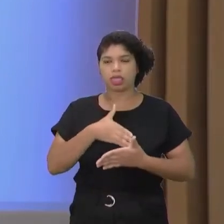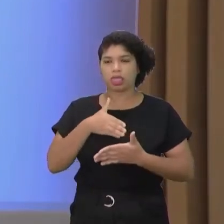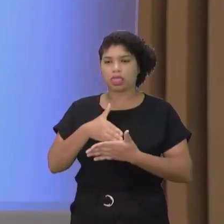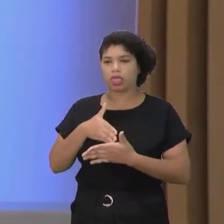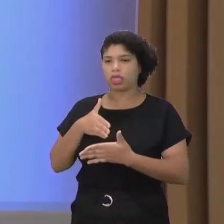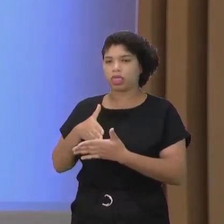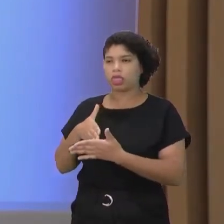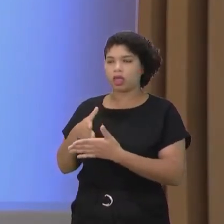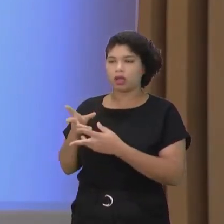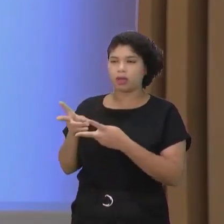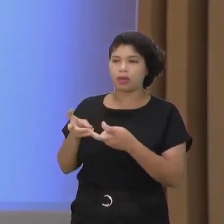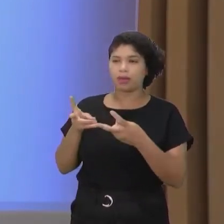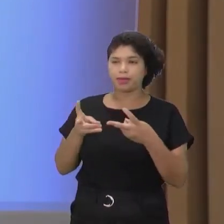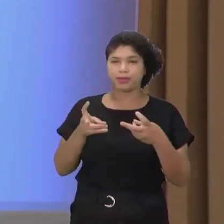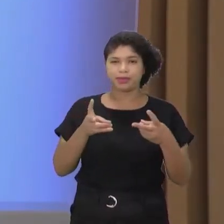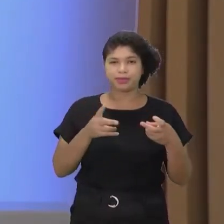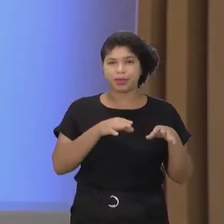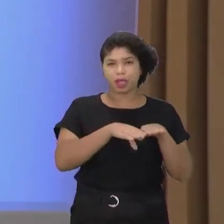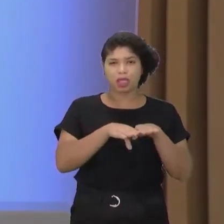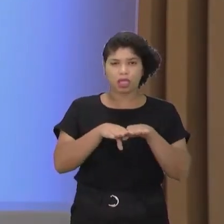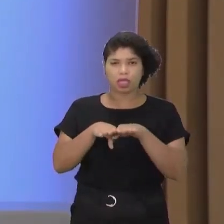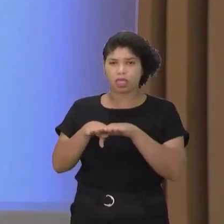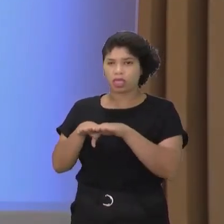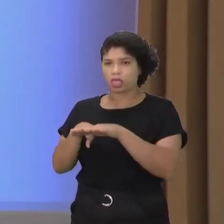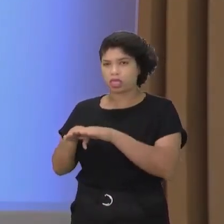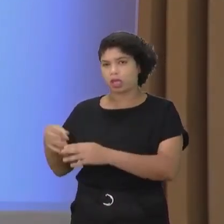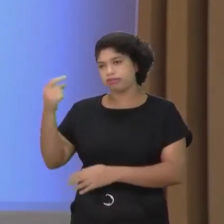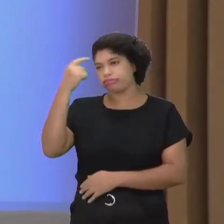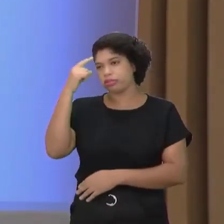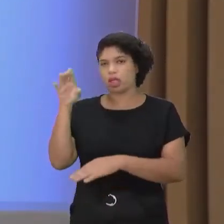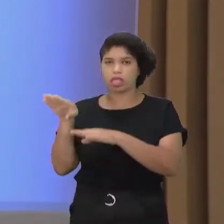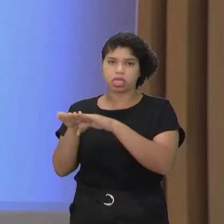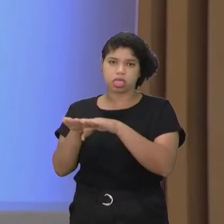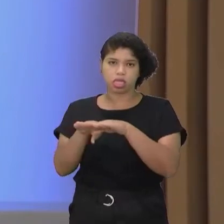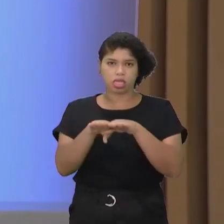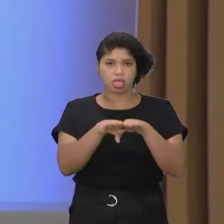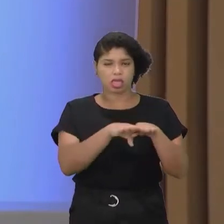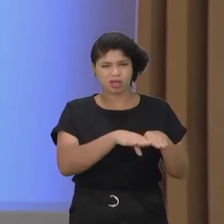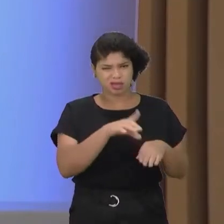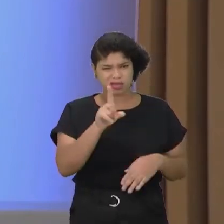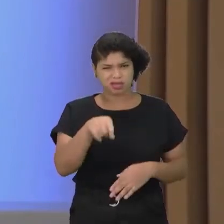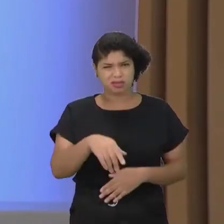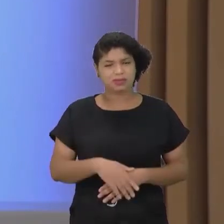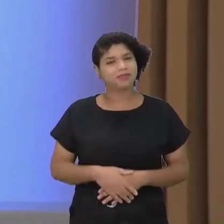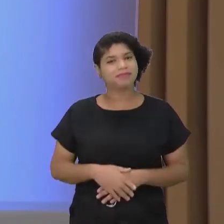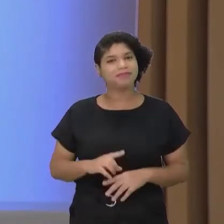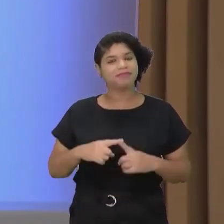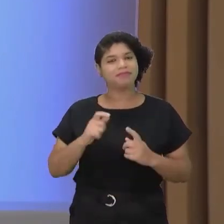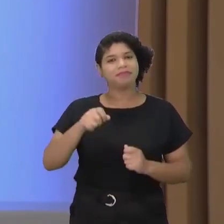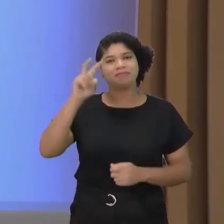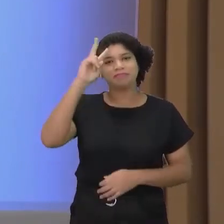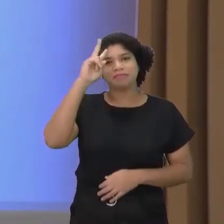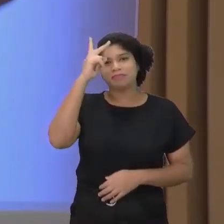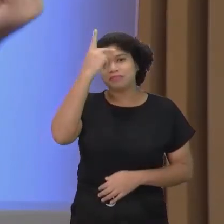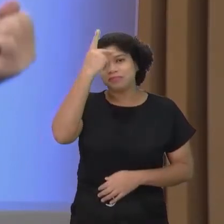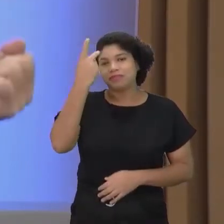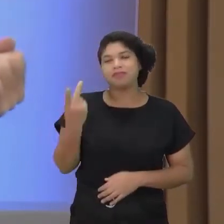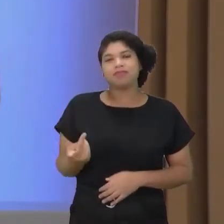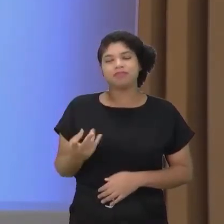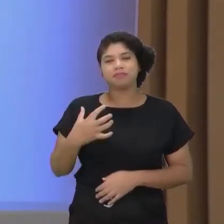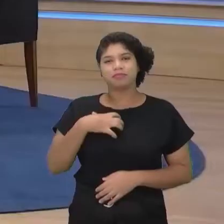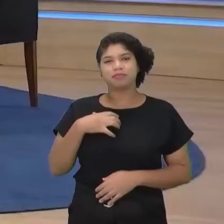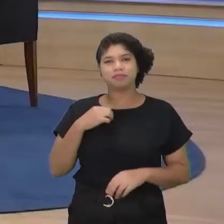determinado olhar sobre as coisas, um determinado pensamento sobre as coisas. E quando a gente faz algo que já está aí, por exemplo, trazer